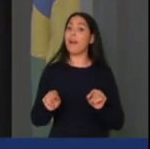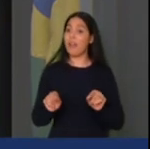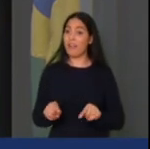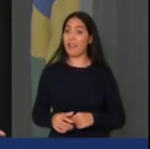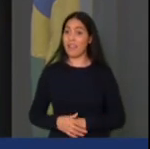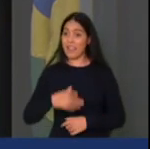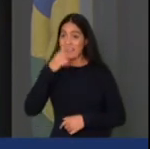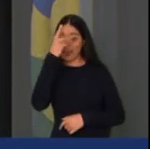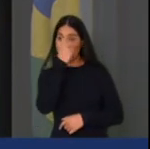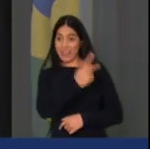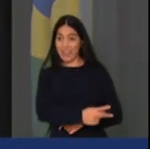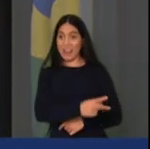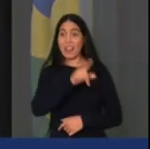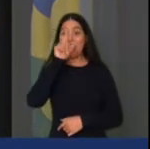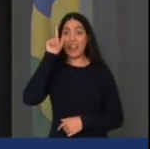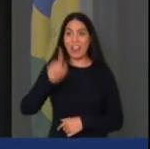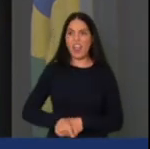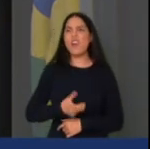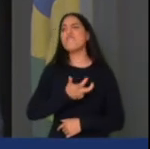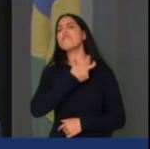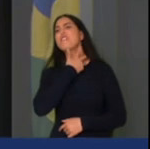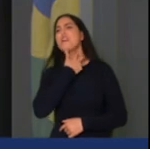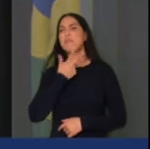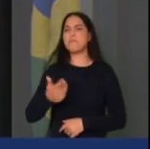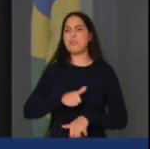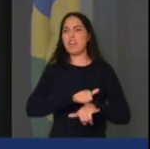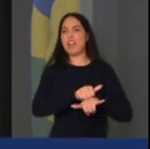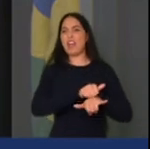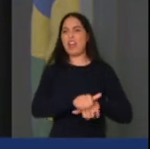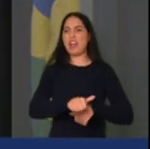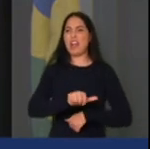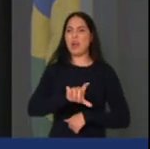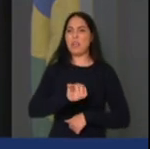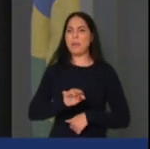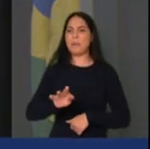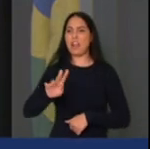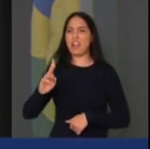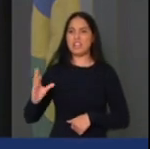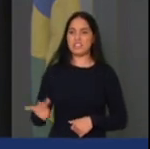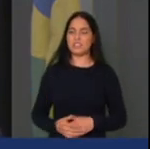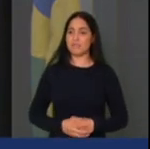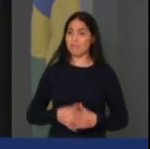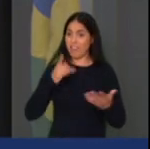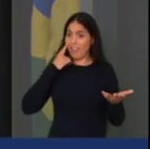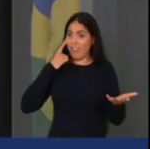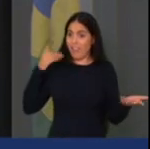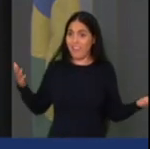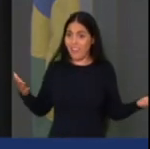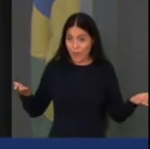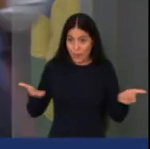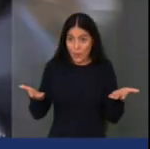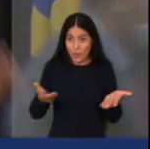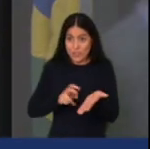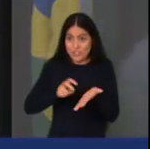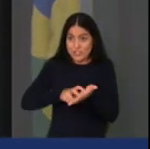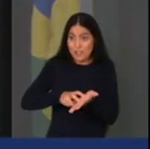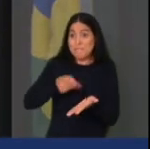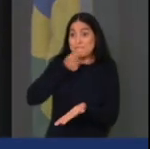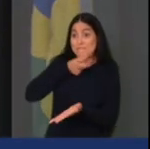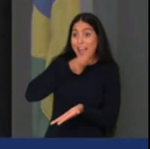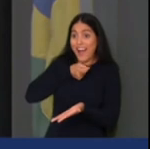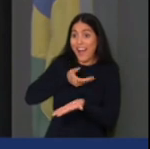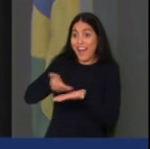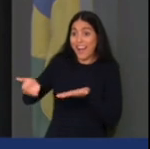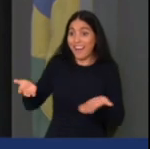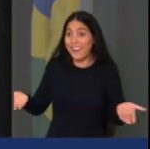o circo que faz o brasileiro de palhaço e hoje já começaram com uma piada logo cedo hoje eu